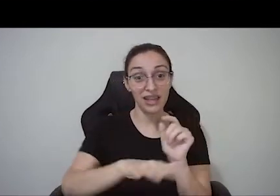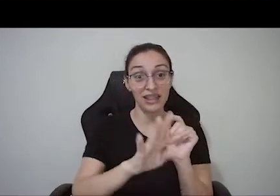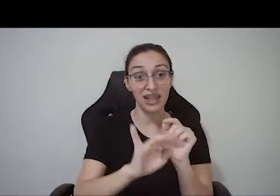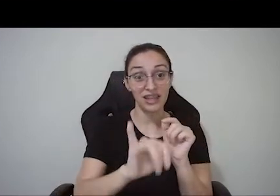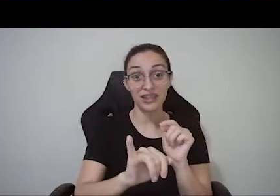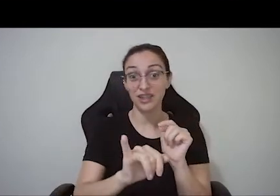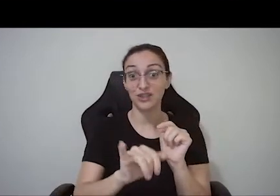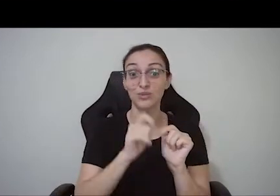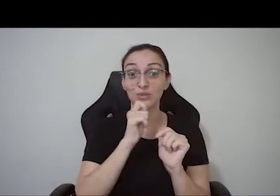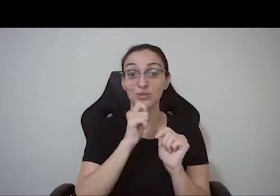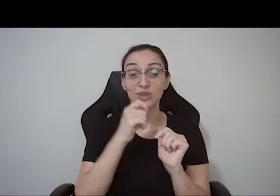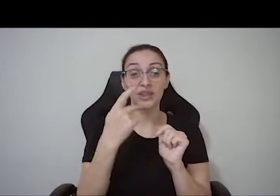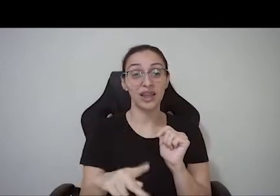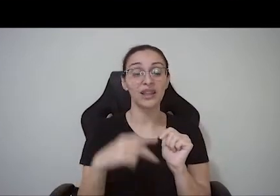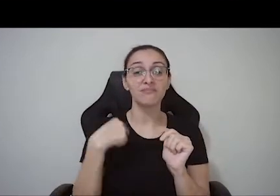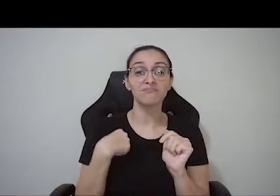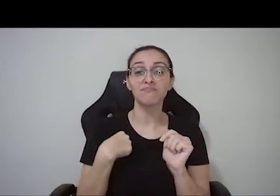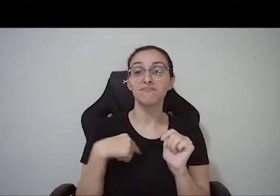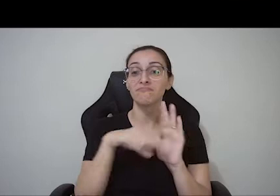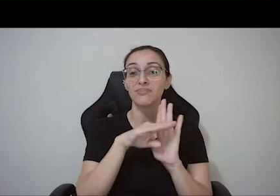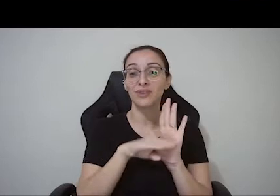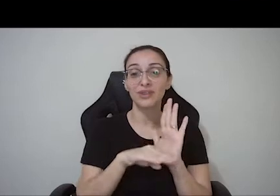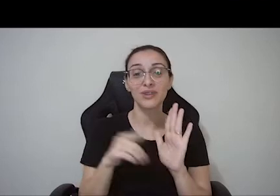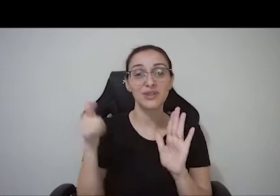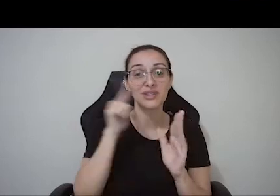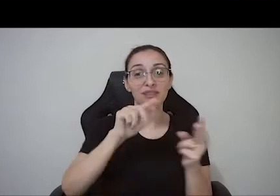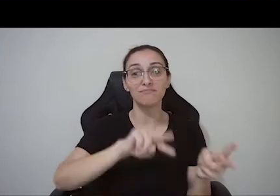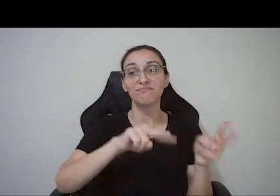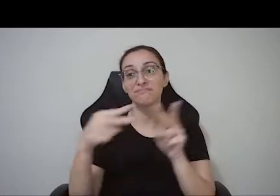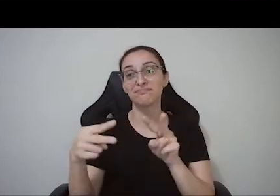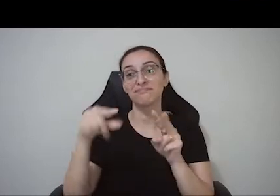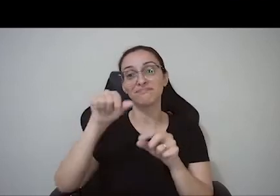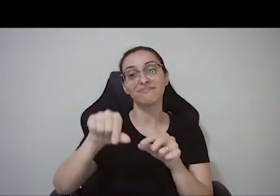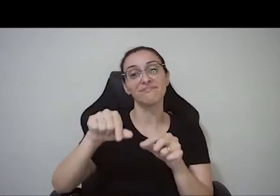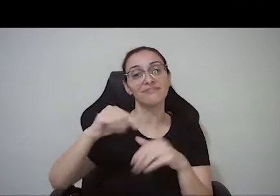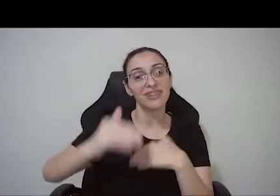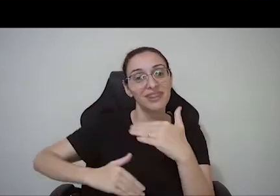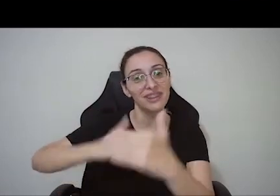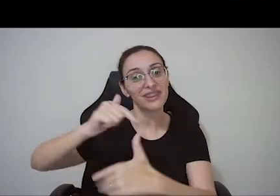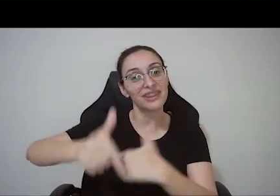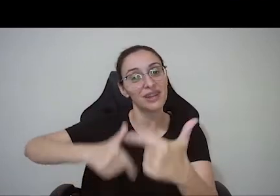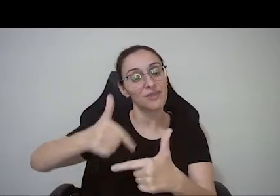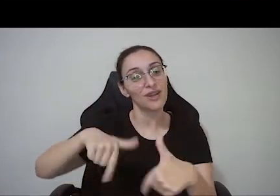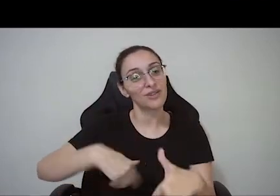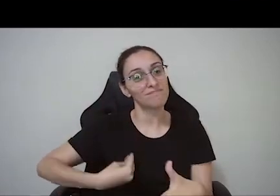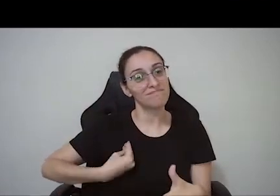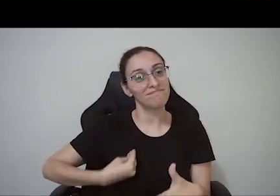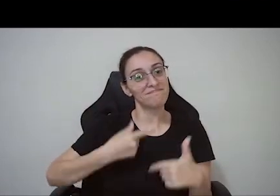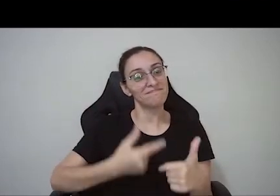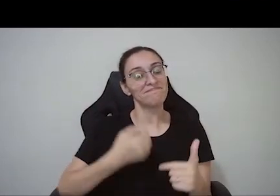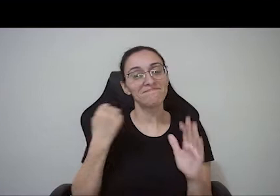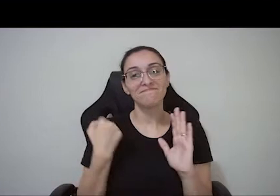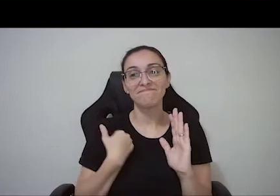tecnologia, e através desse programa eu fiz a minha transição de carreira e desde então tenho vivido um